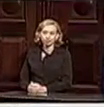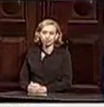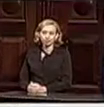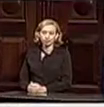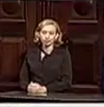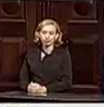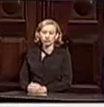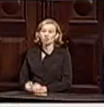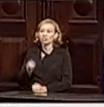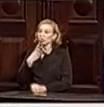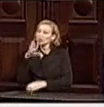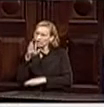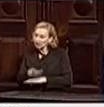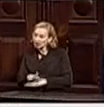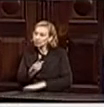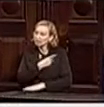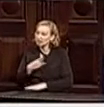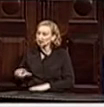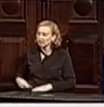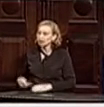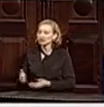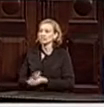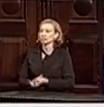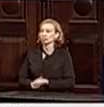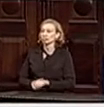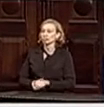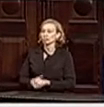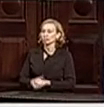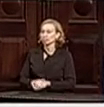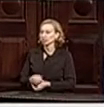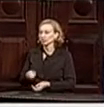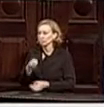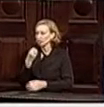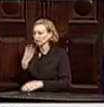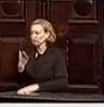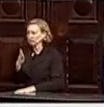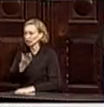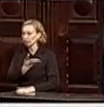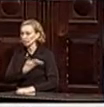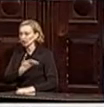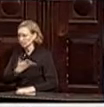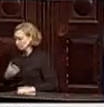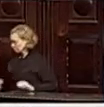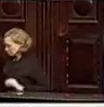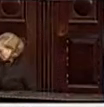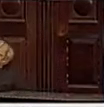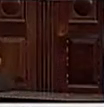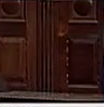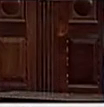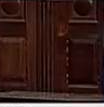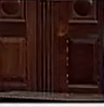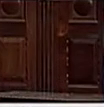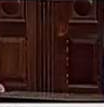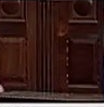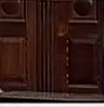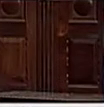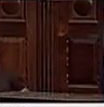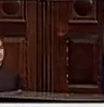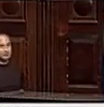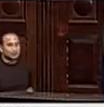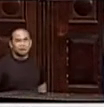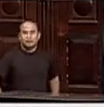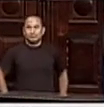Boa tarde, senhor presidente. Boa tarde, demais deputados. Hoje eu subi à tribuna, é impossível